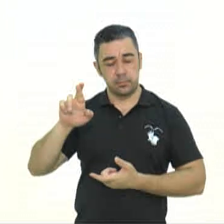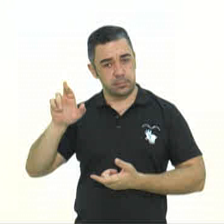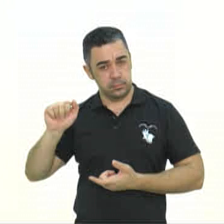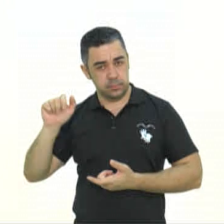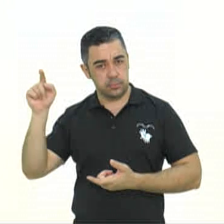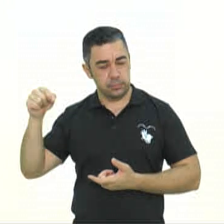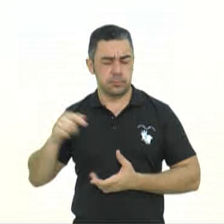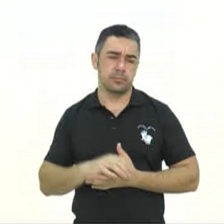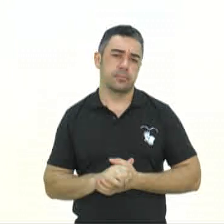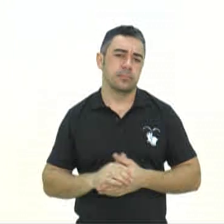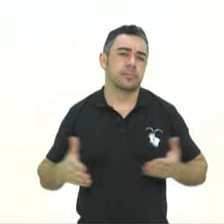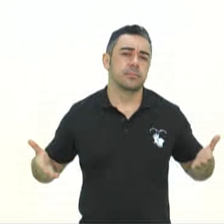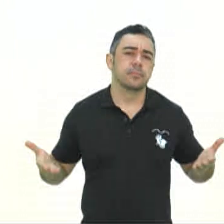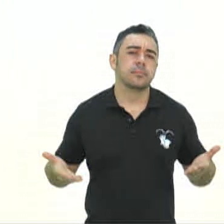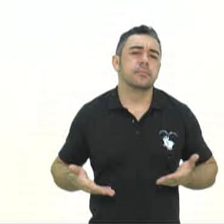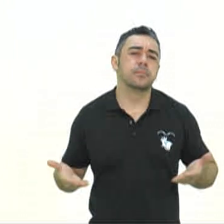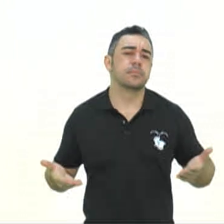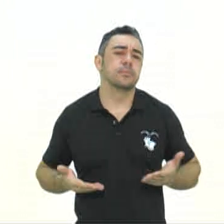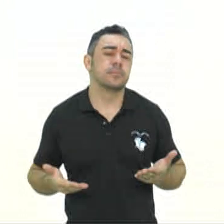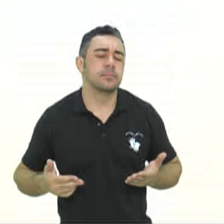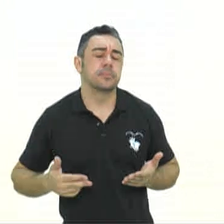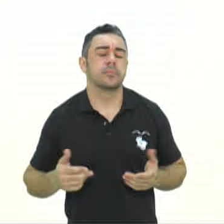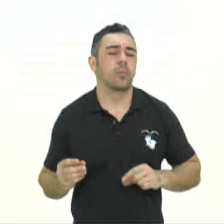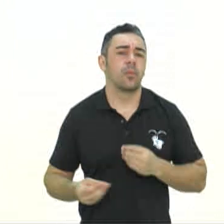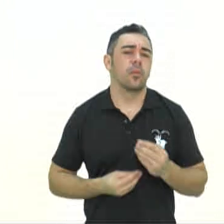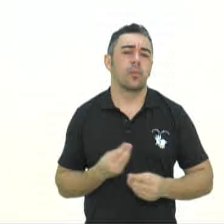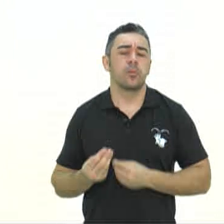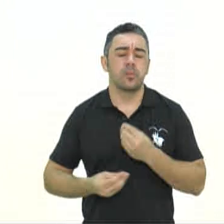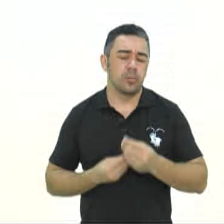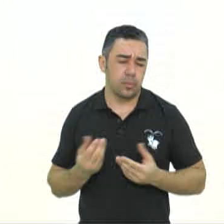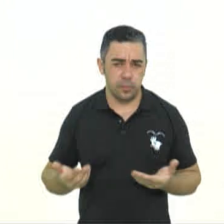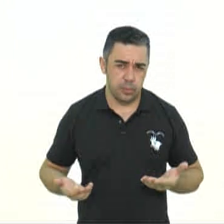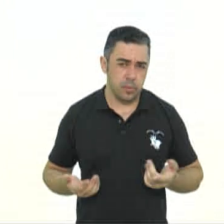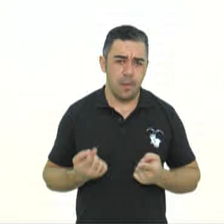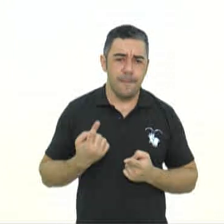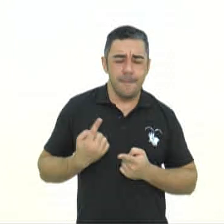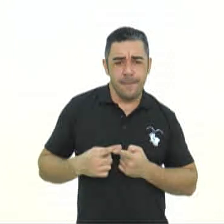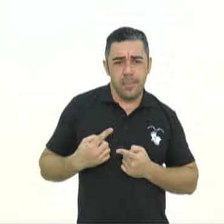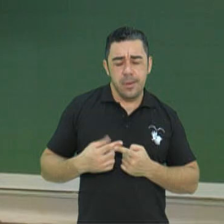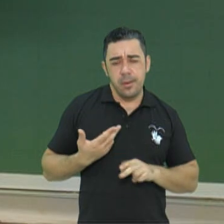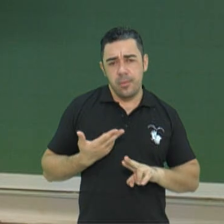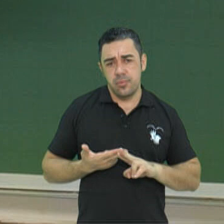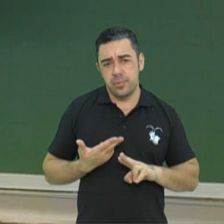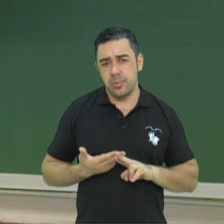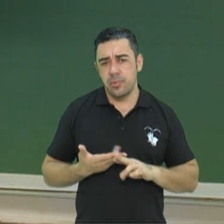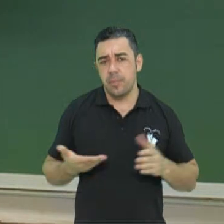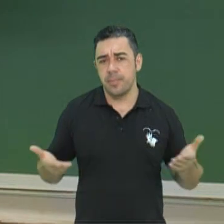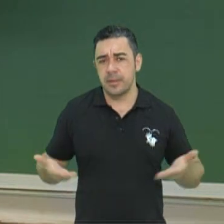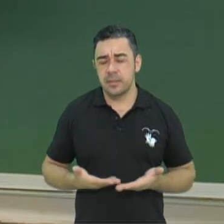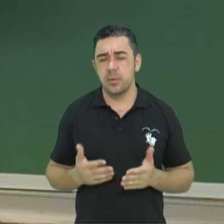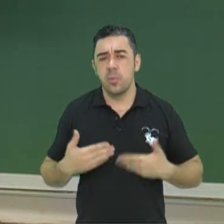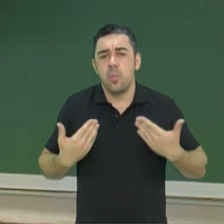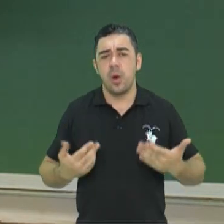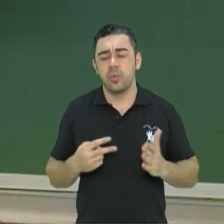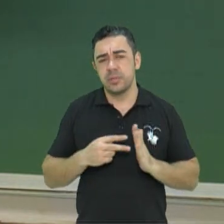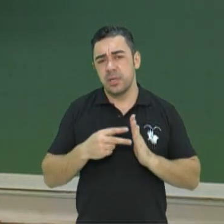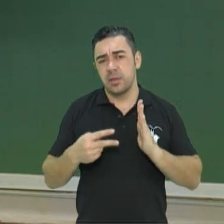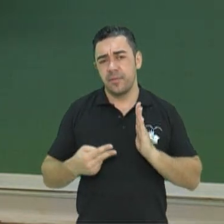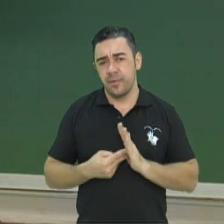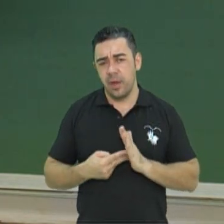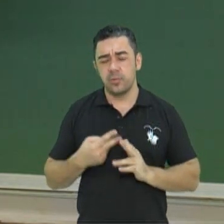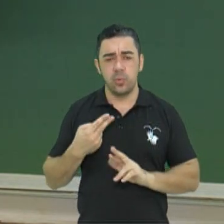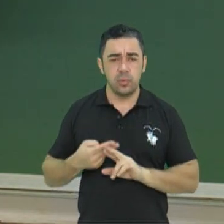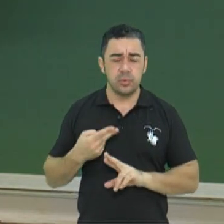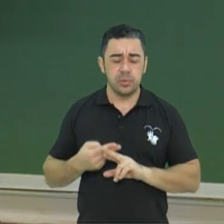No presente, qual é a configuração ali? Por que foi utilizado? Com qual sentido foi utilizado